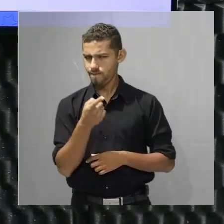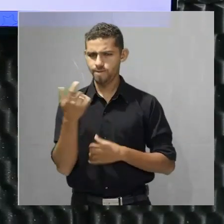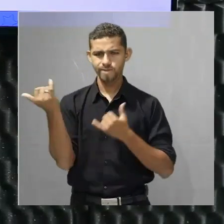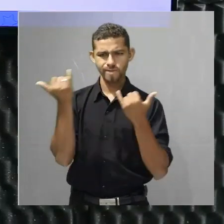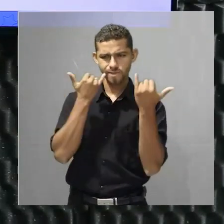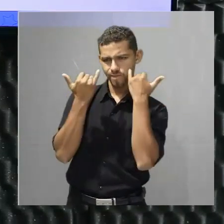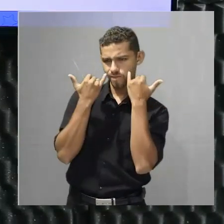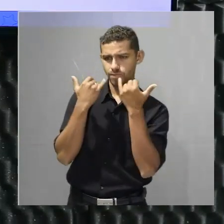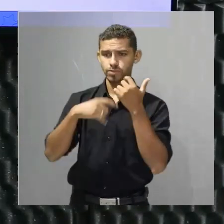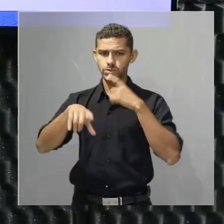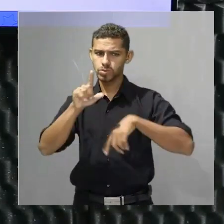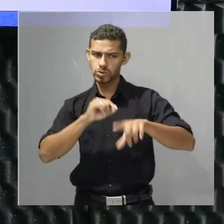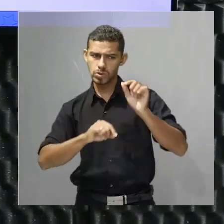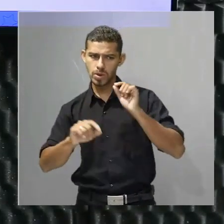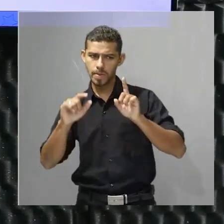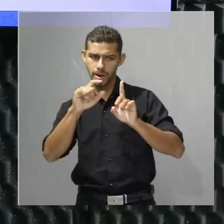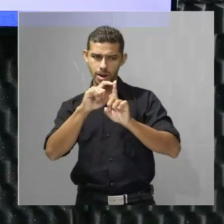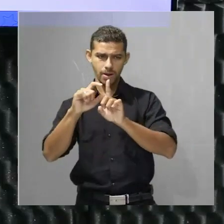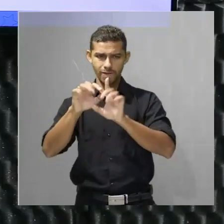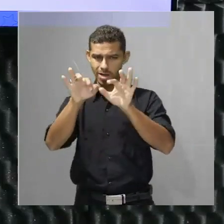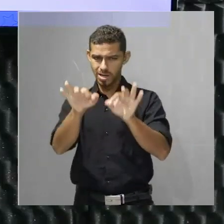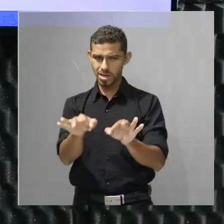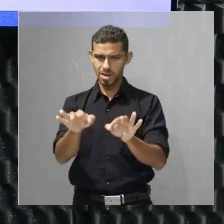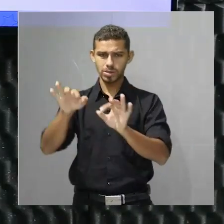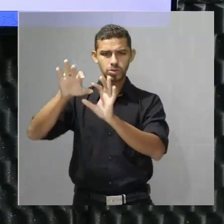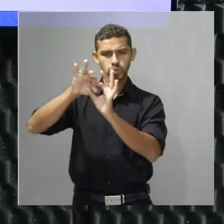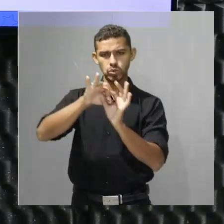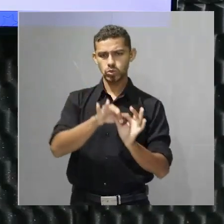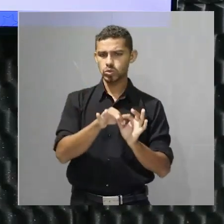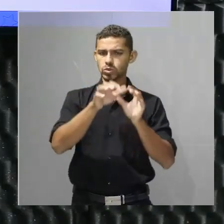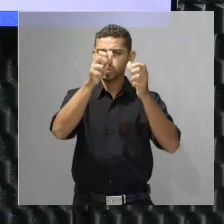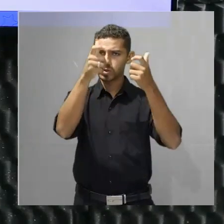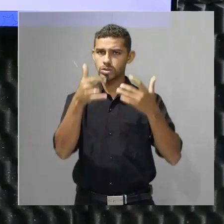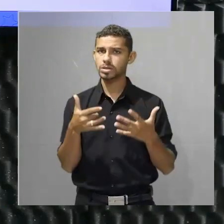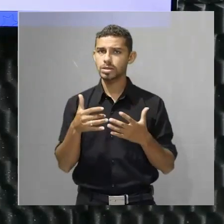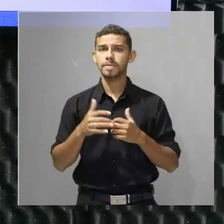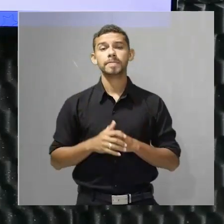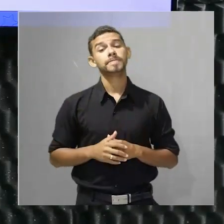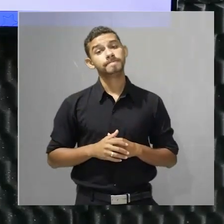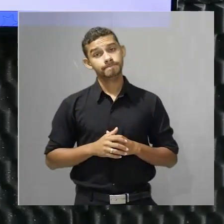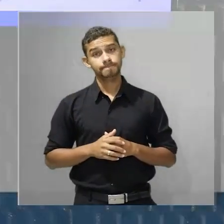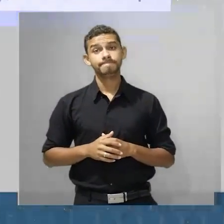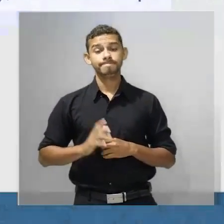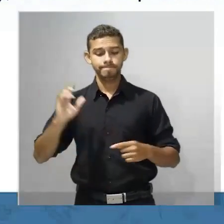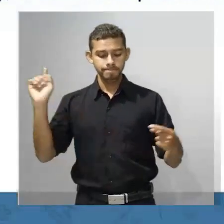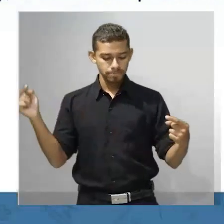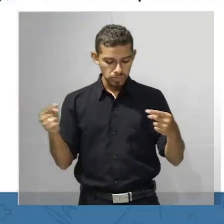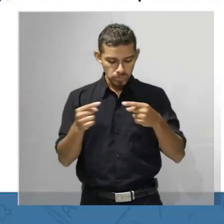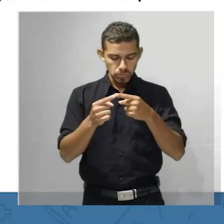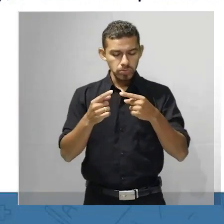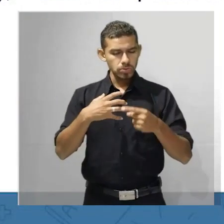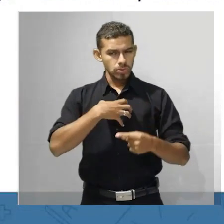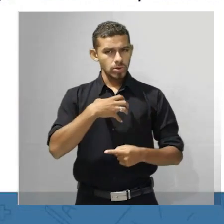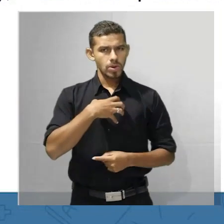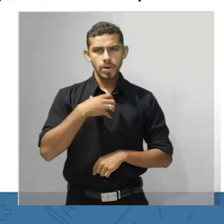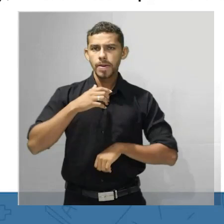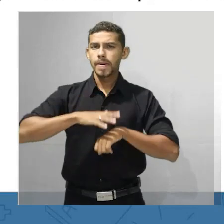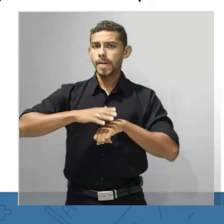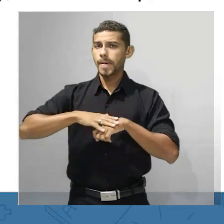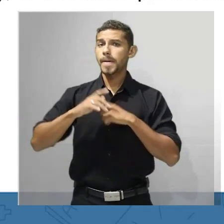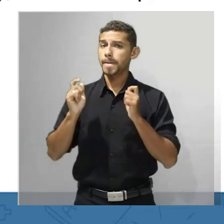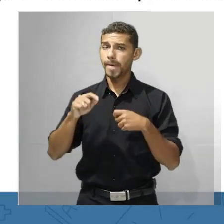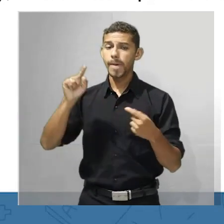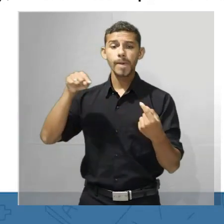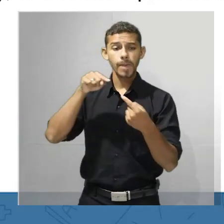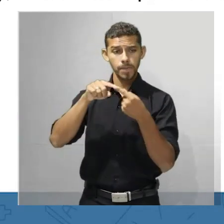escolher palavras adequadas para aquele contexto especificá-las então de acordo com a sua intenção você pode sim